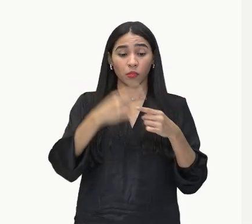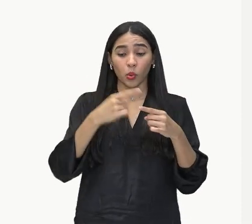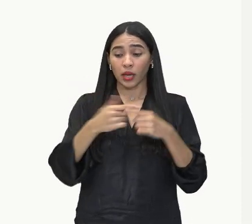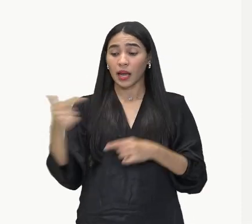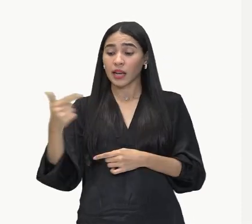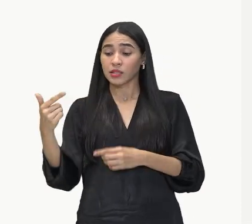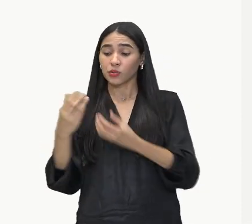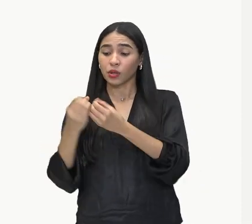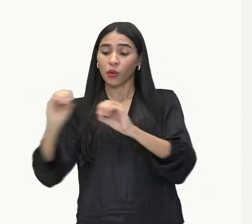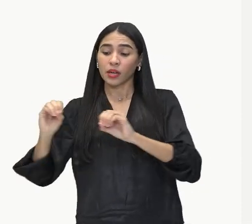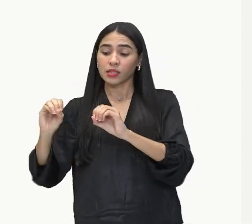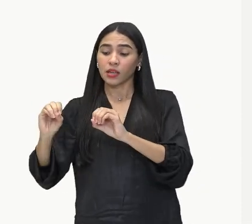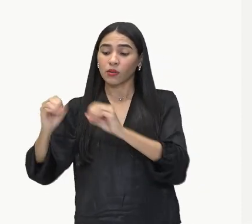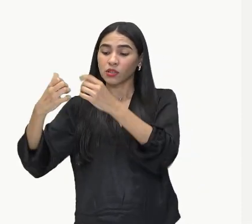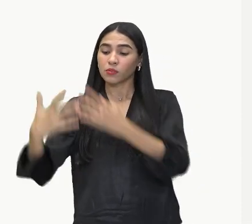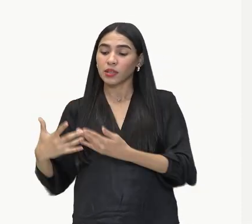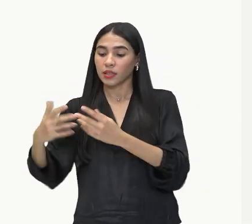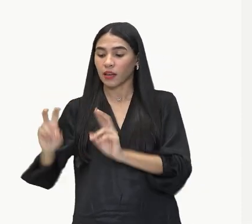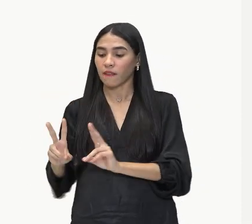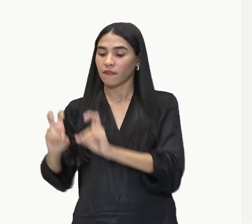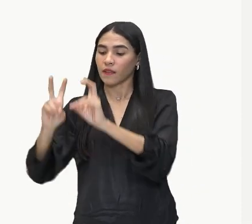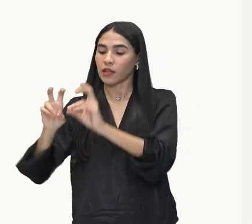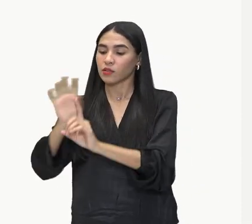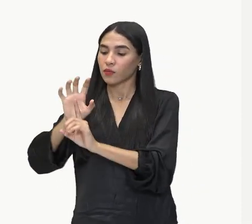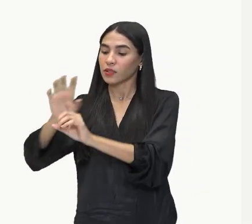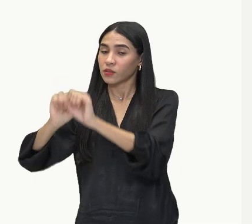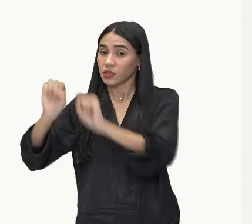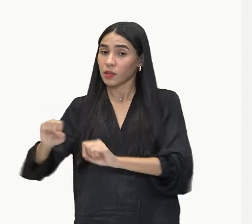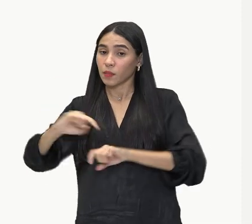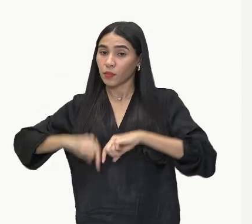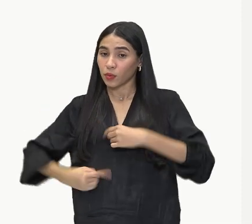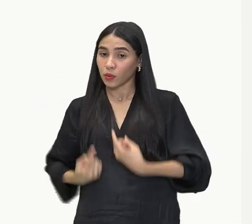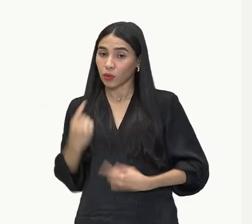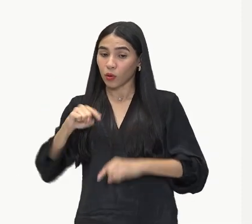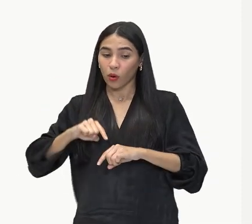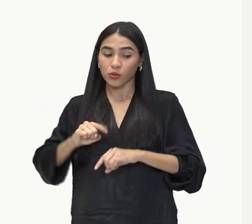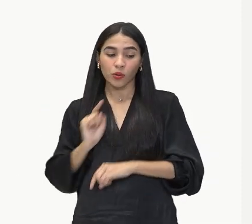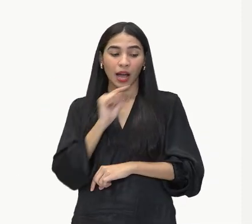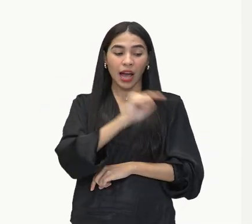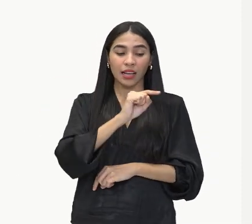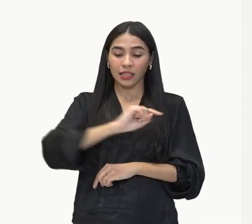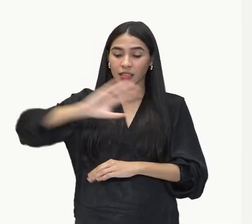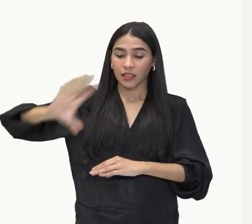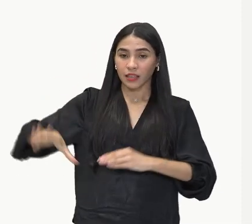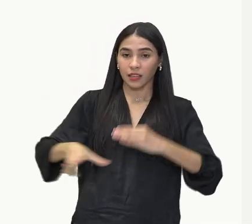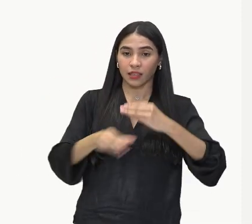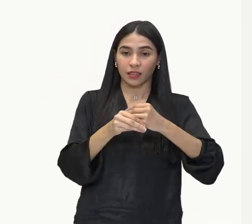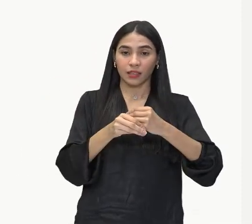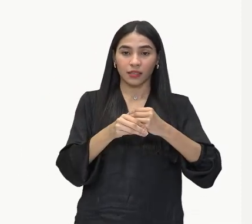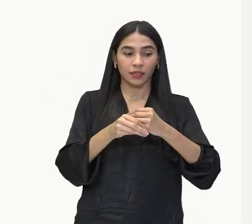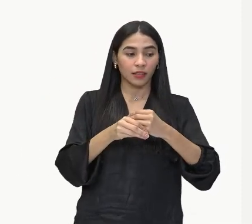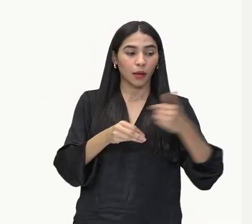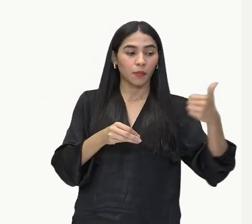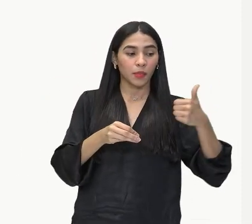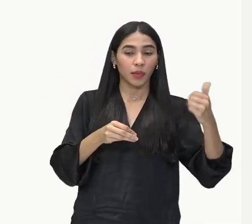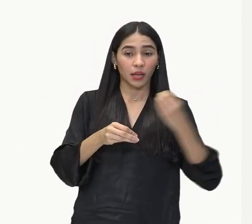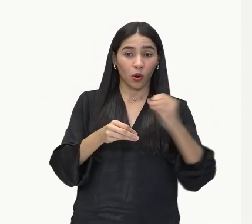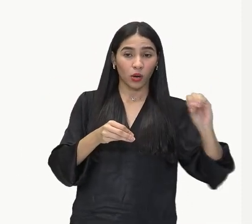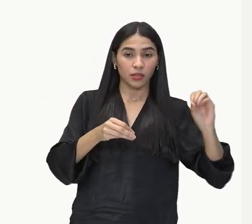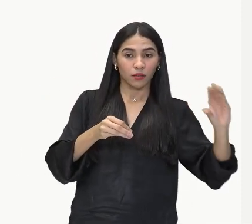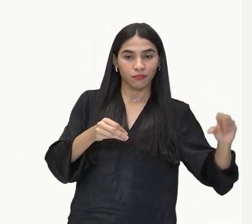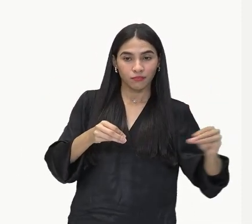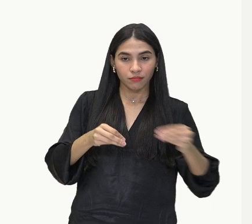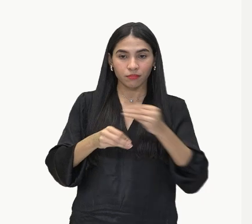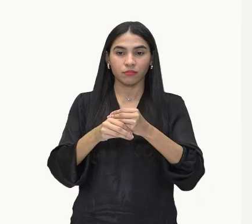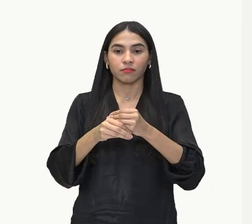que o vírus disperse as defesas do sistema imunológico, funciona como um complemento verbal do verbo